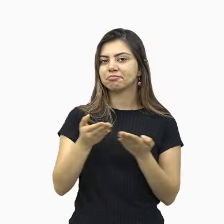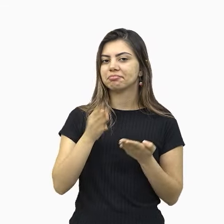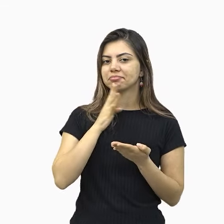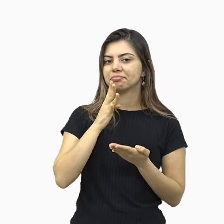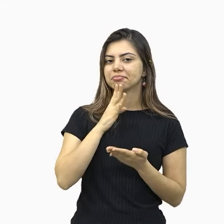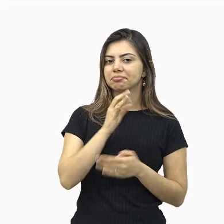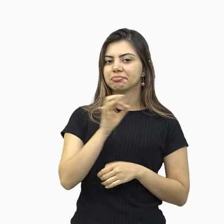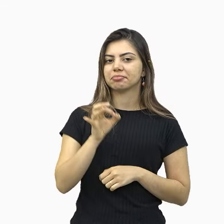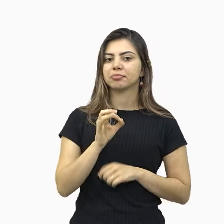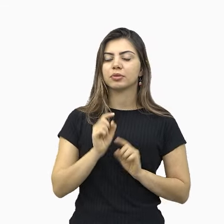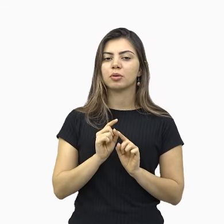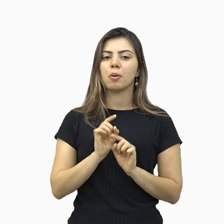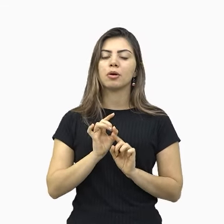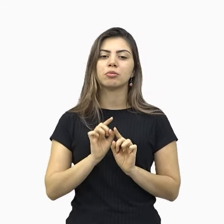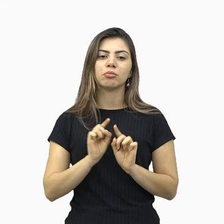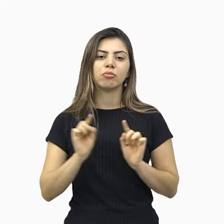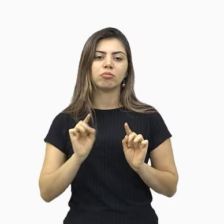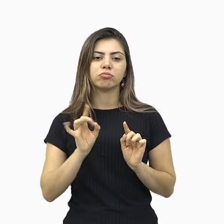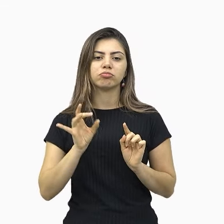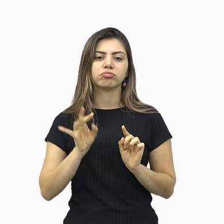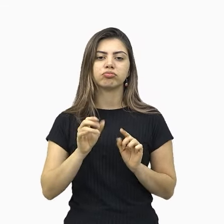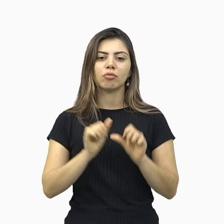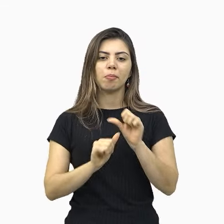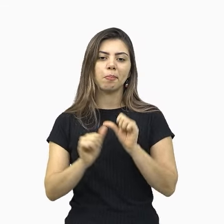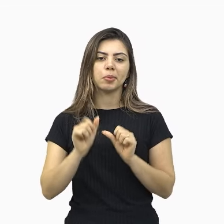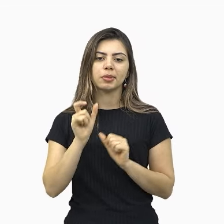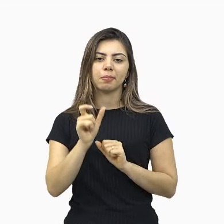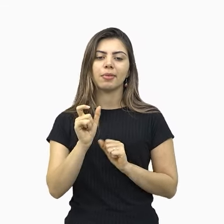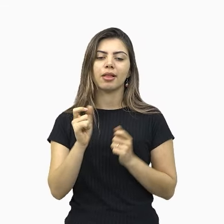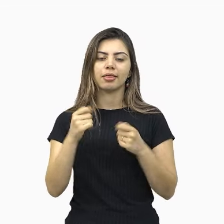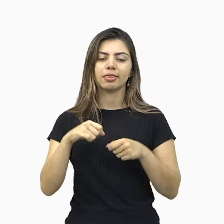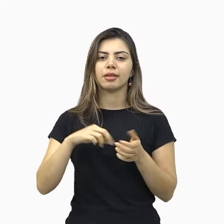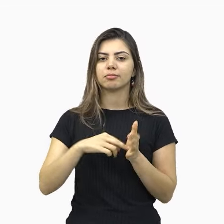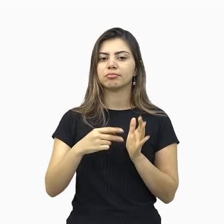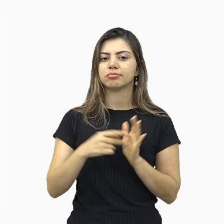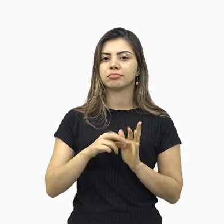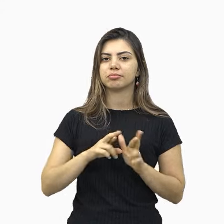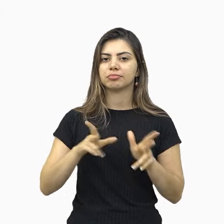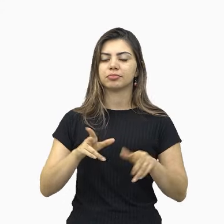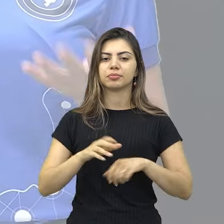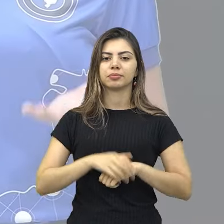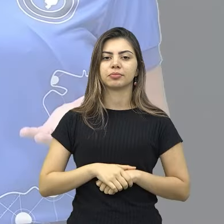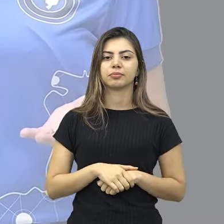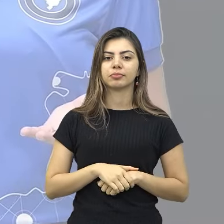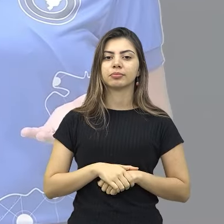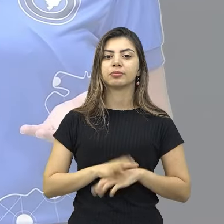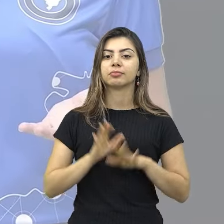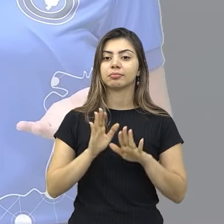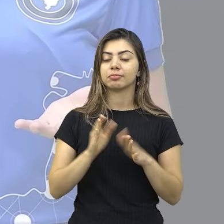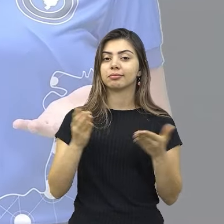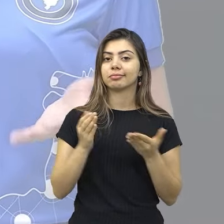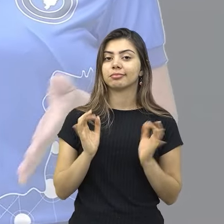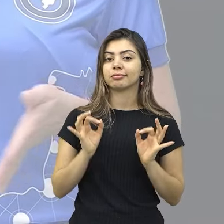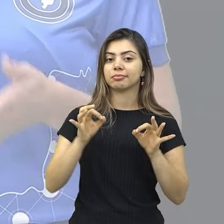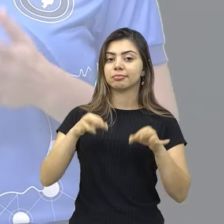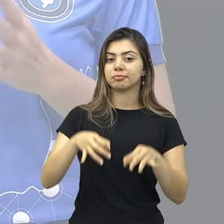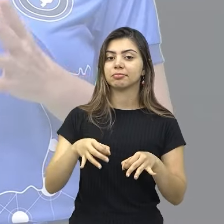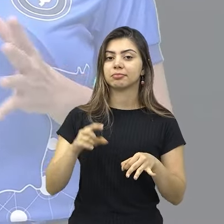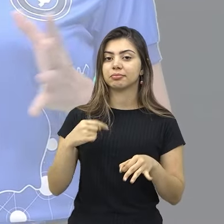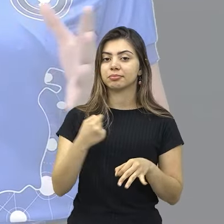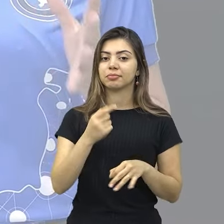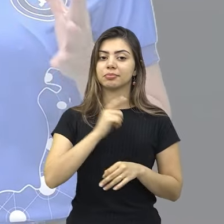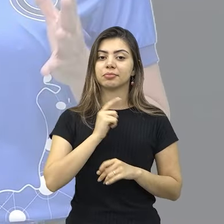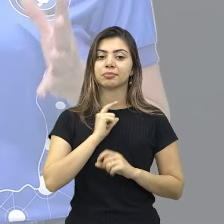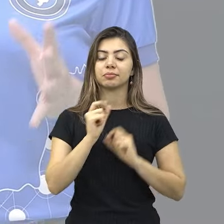vocês. Só muda essa palavra da frente aí para diferenciar o significado. E finalizando o nosso vocabulário, né, nós temos